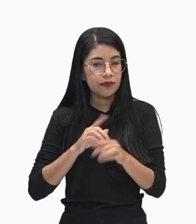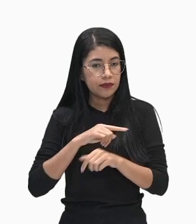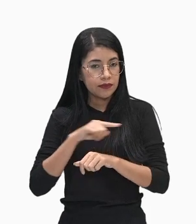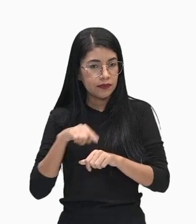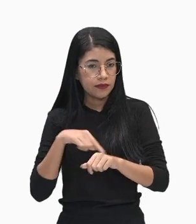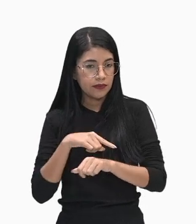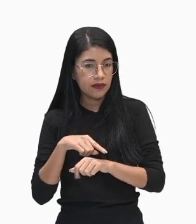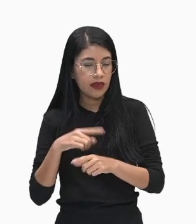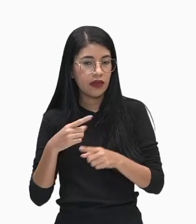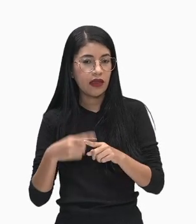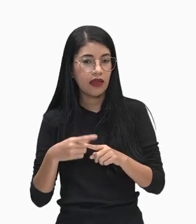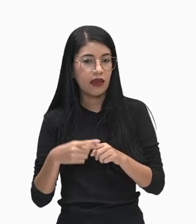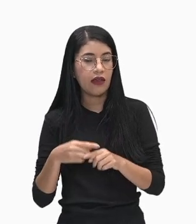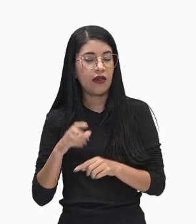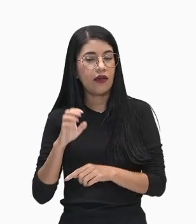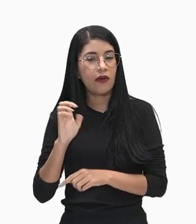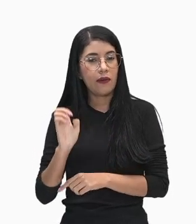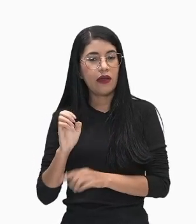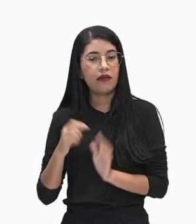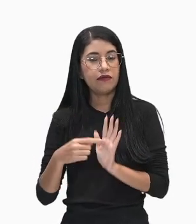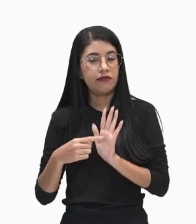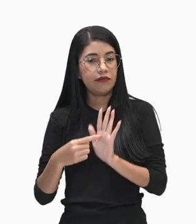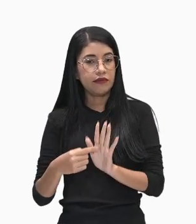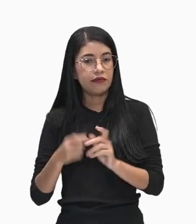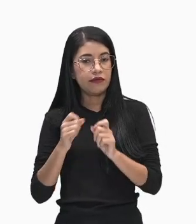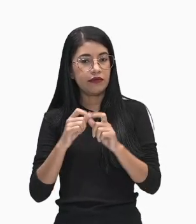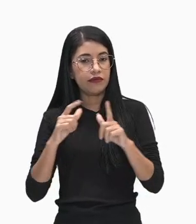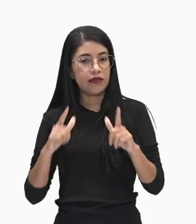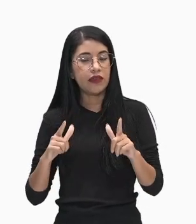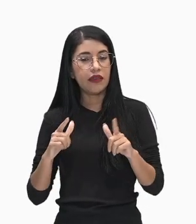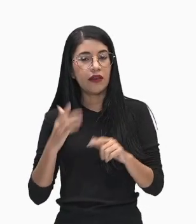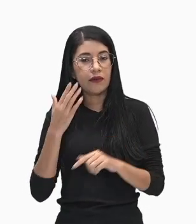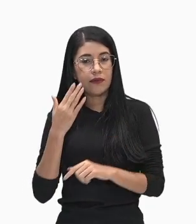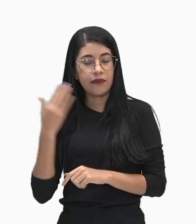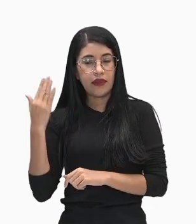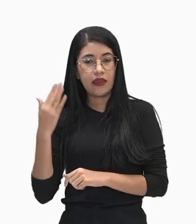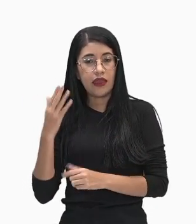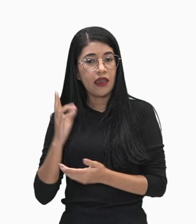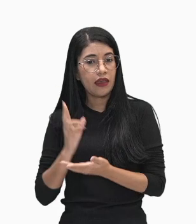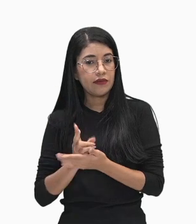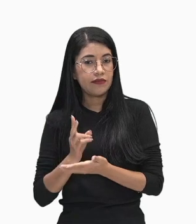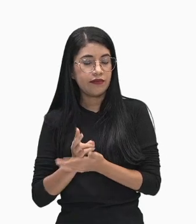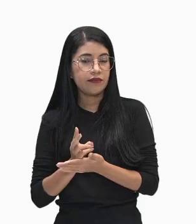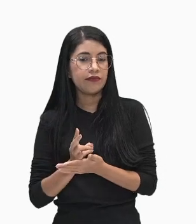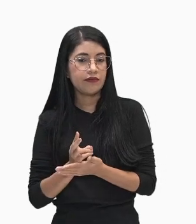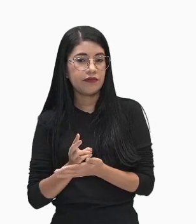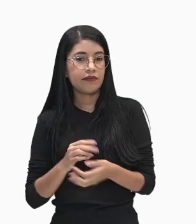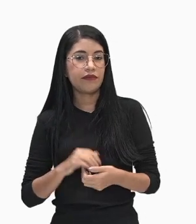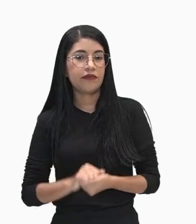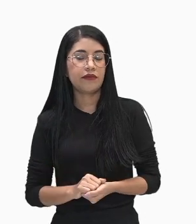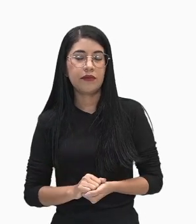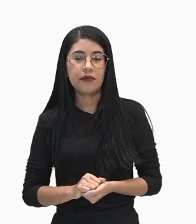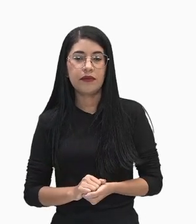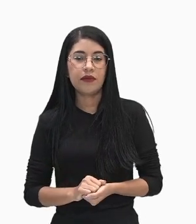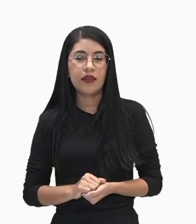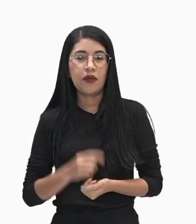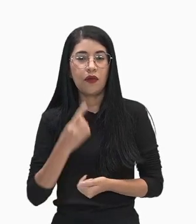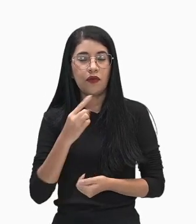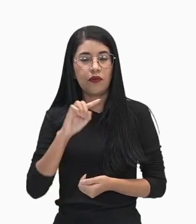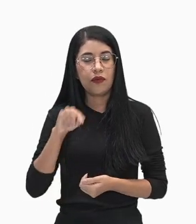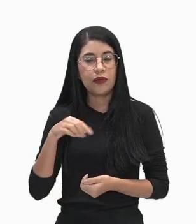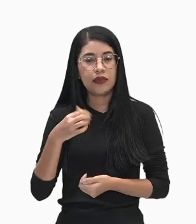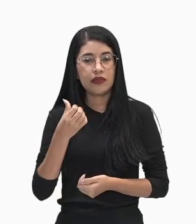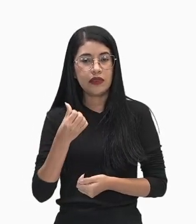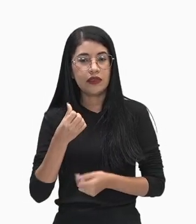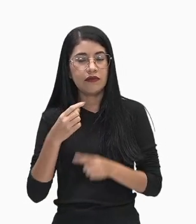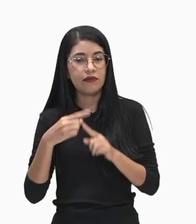o E que aparece na equação aqui, esse carinha aqui, ele é uma constante, né? Você se lembra? 1,6 vezes 10 a